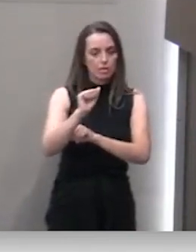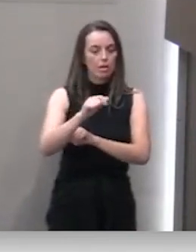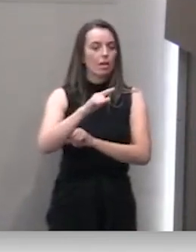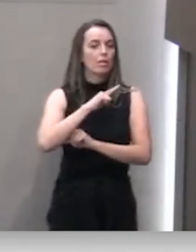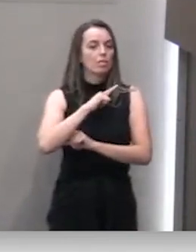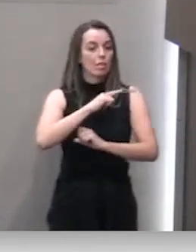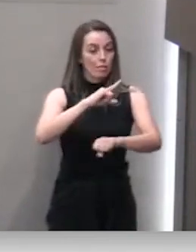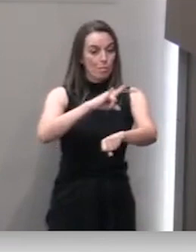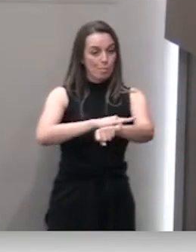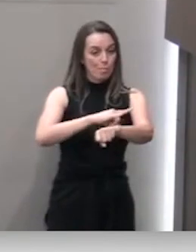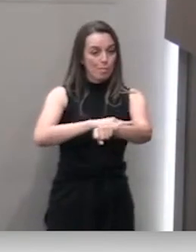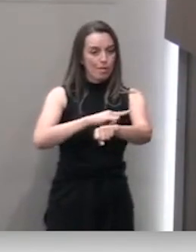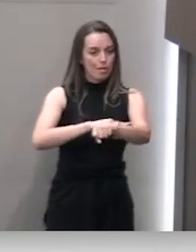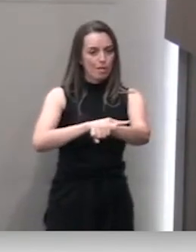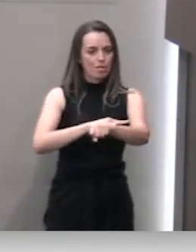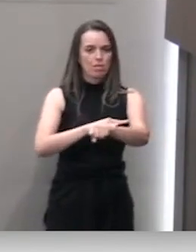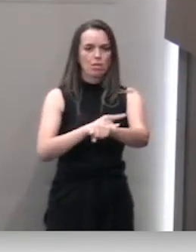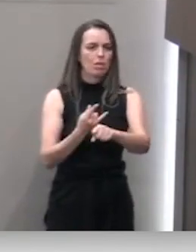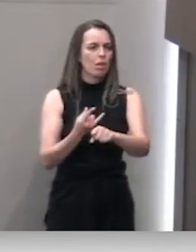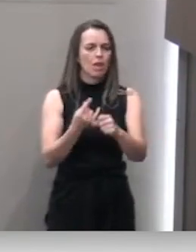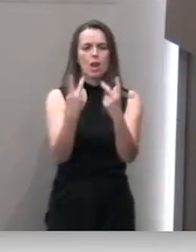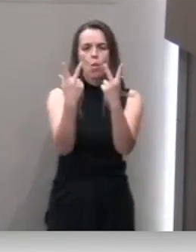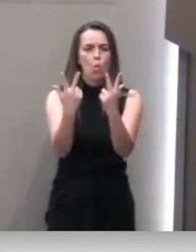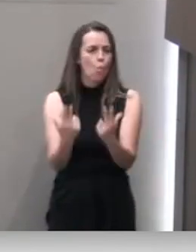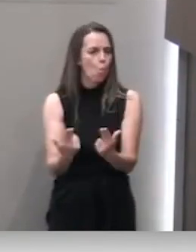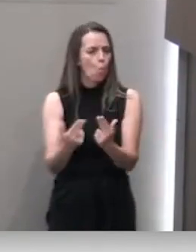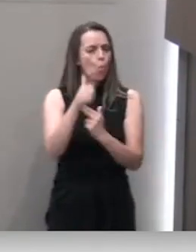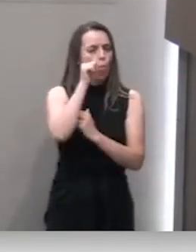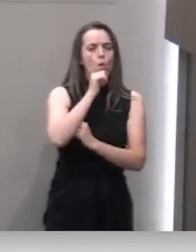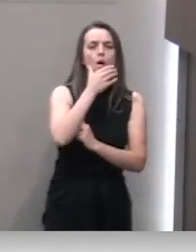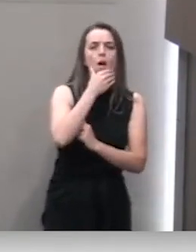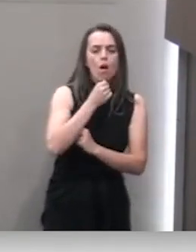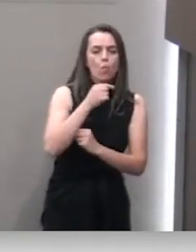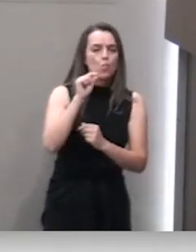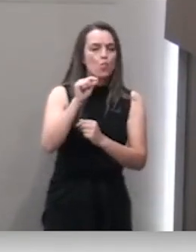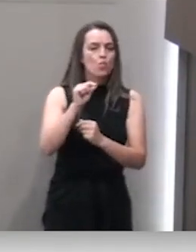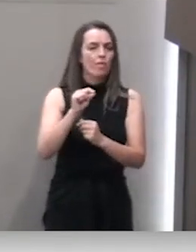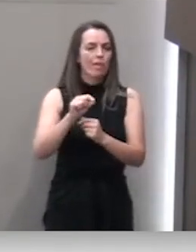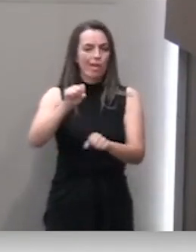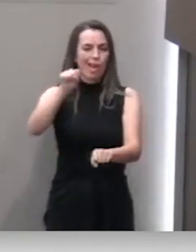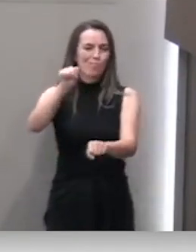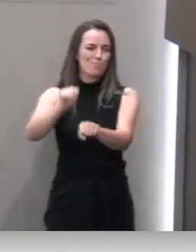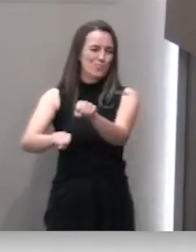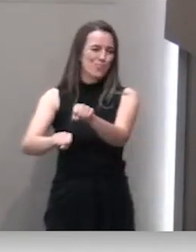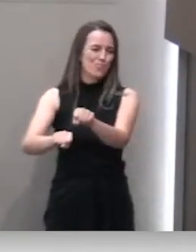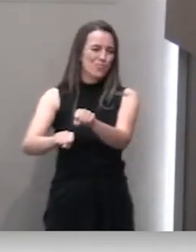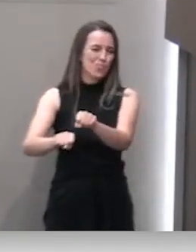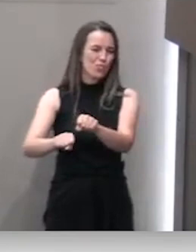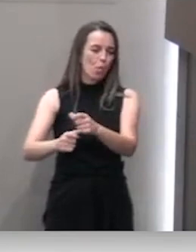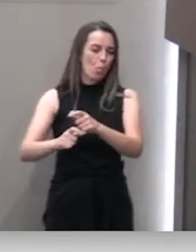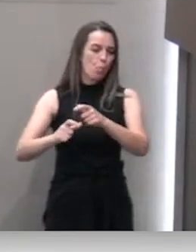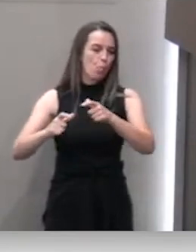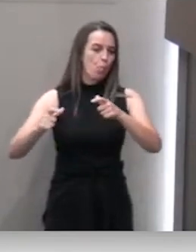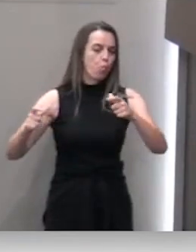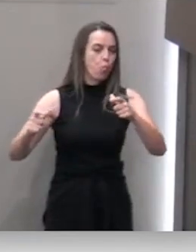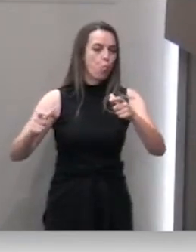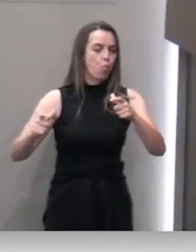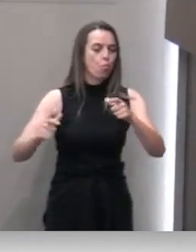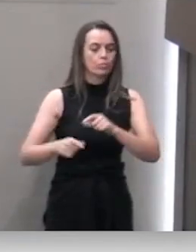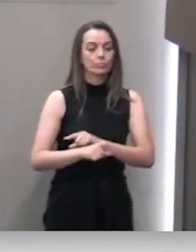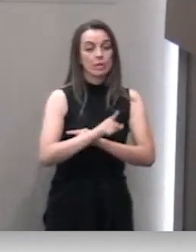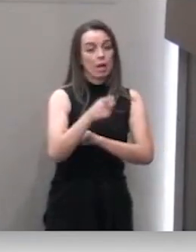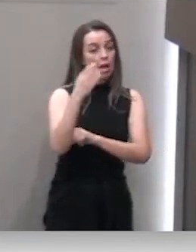estupros. No Canadá, os pais podem perder a guarda se estão